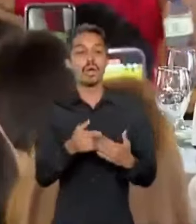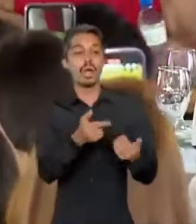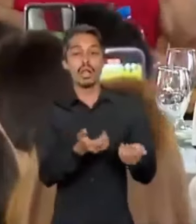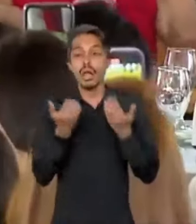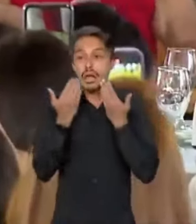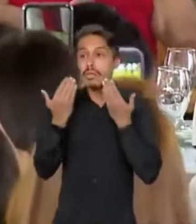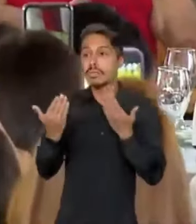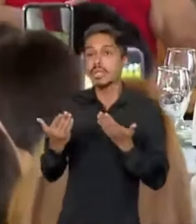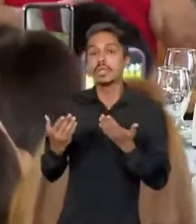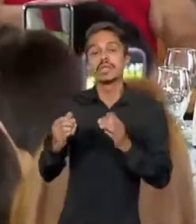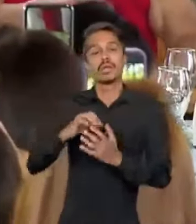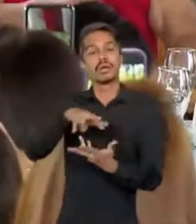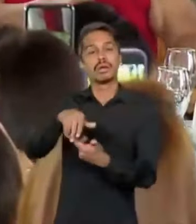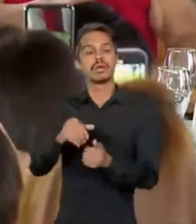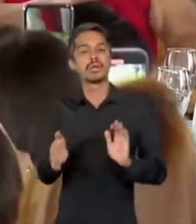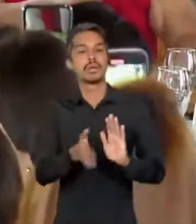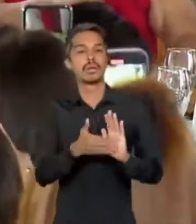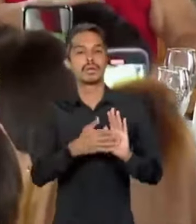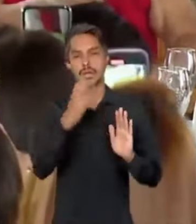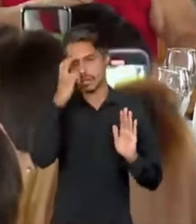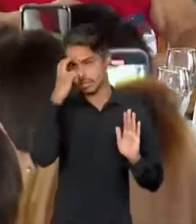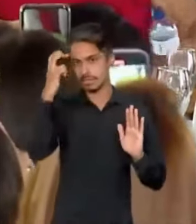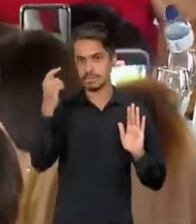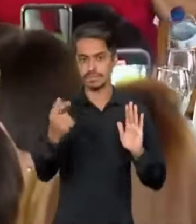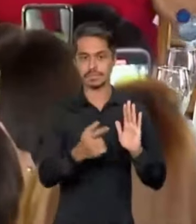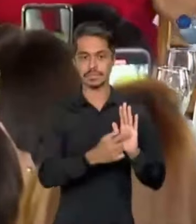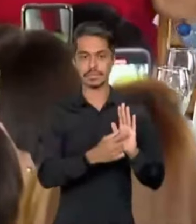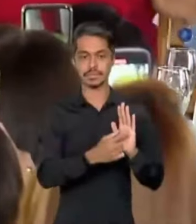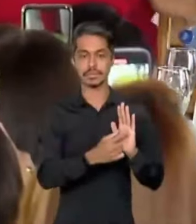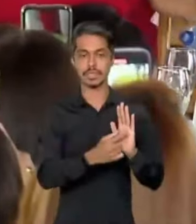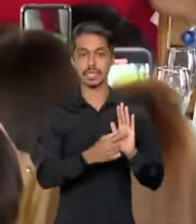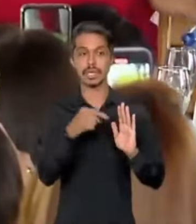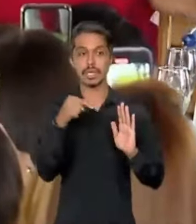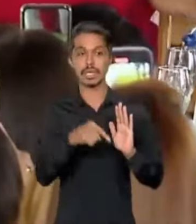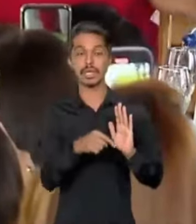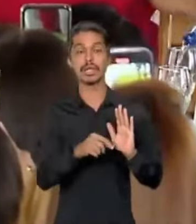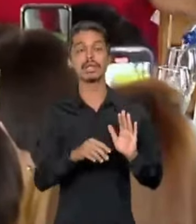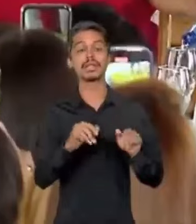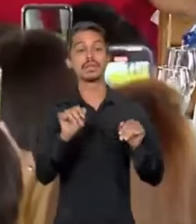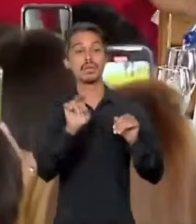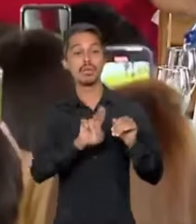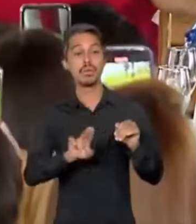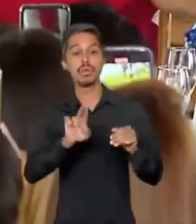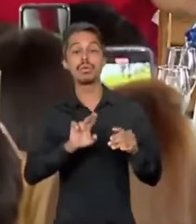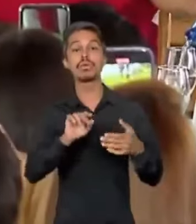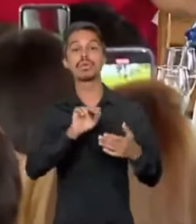uma proposta de inteligência artificial feita